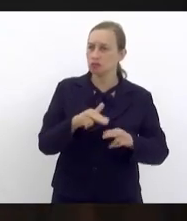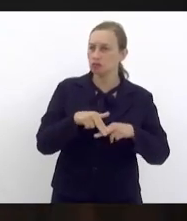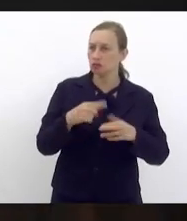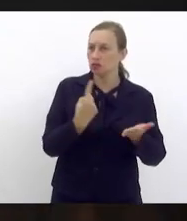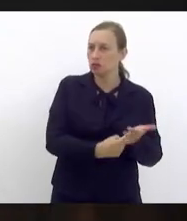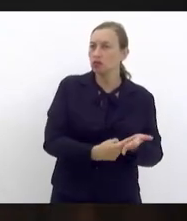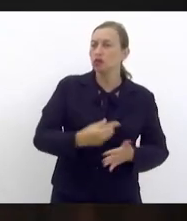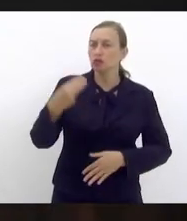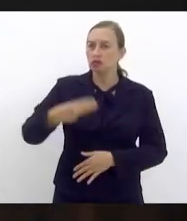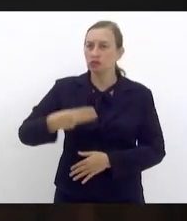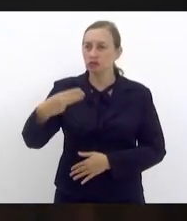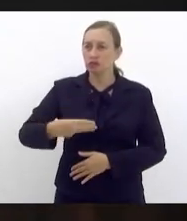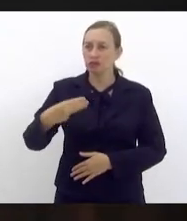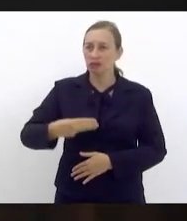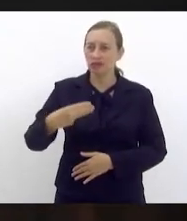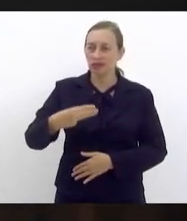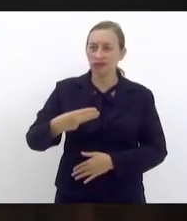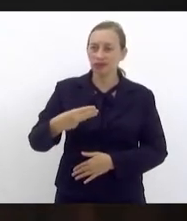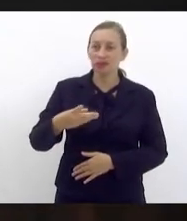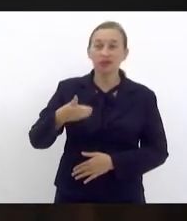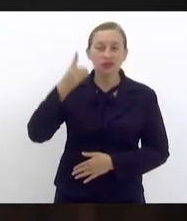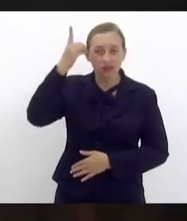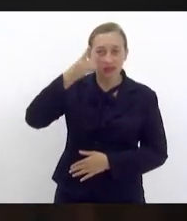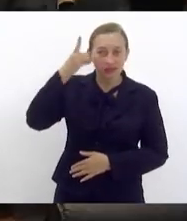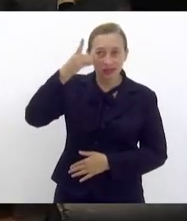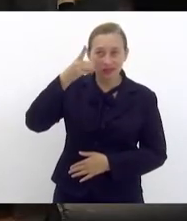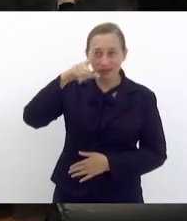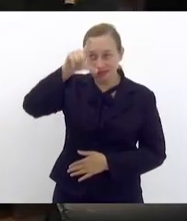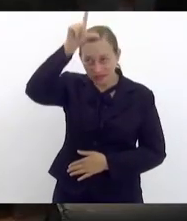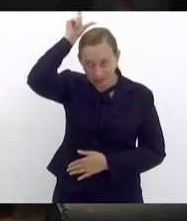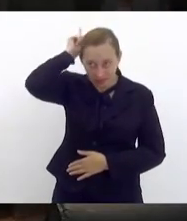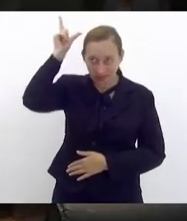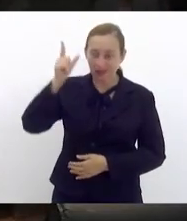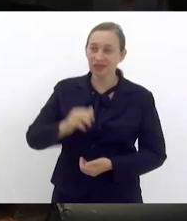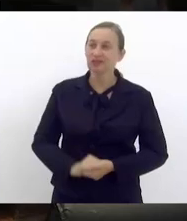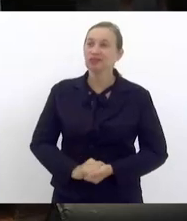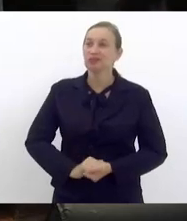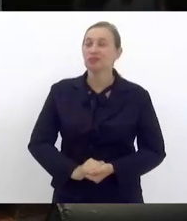Terceiro orador inscrito, deputado Luiz Paulo.